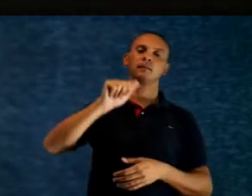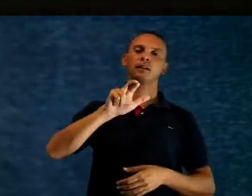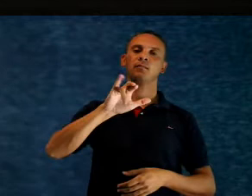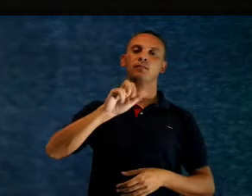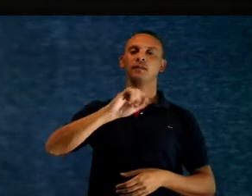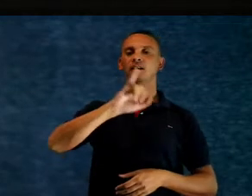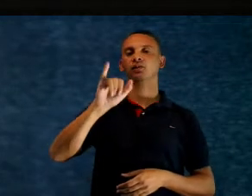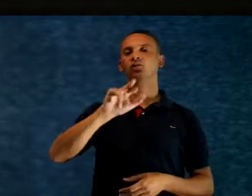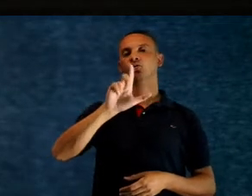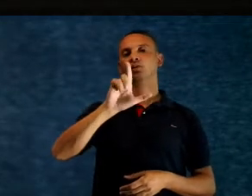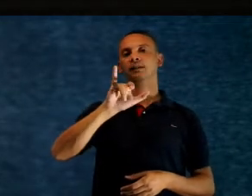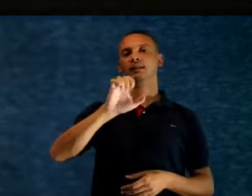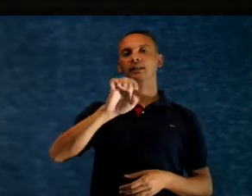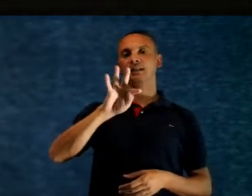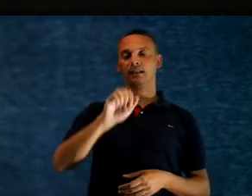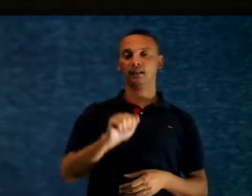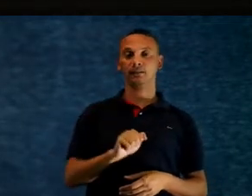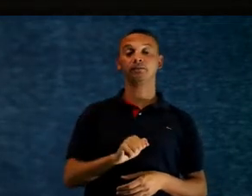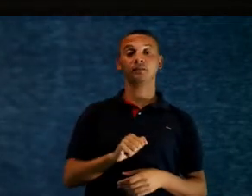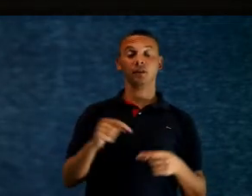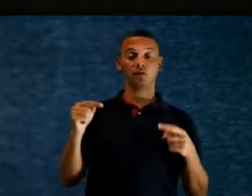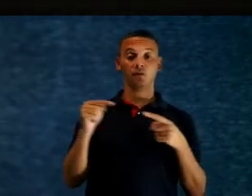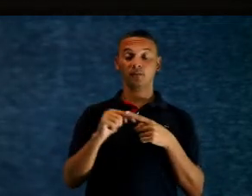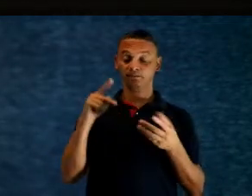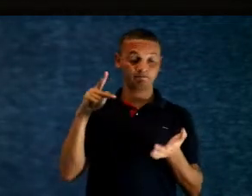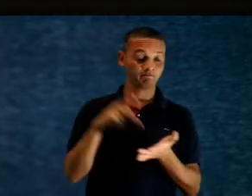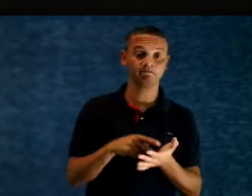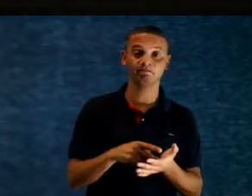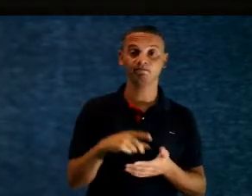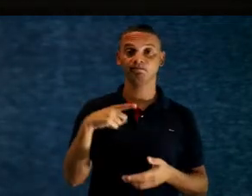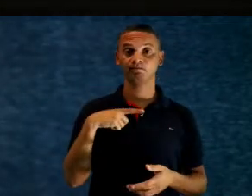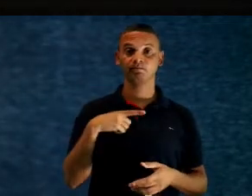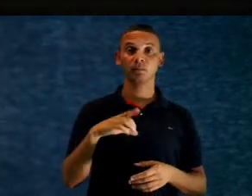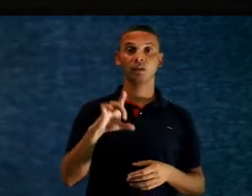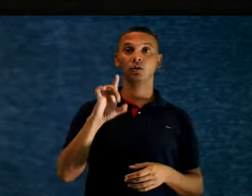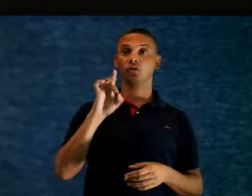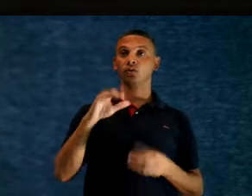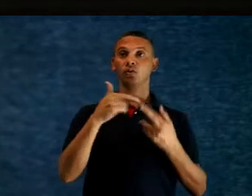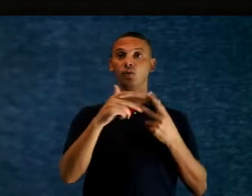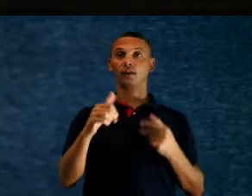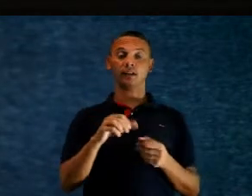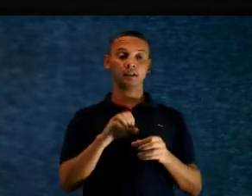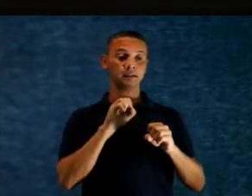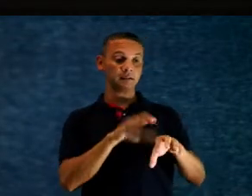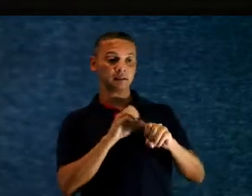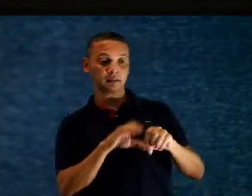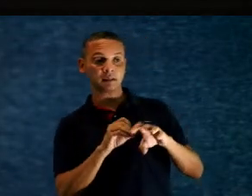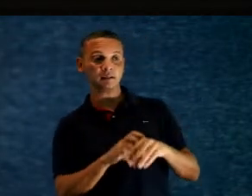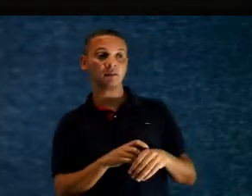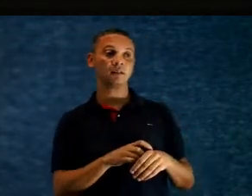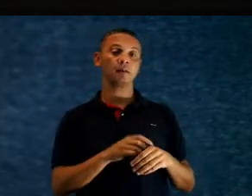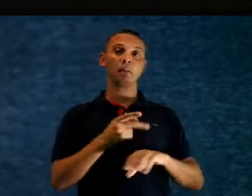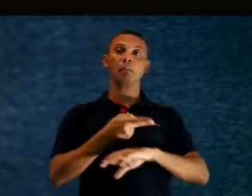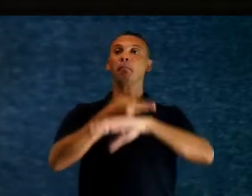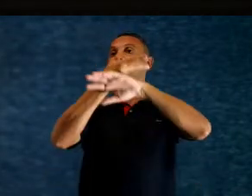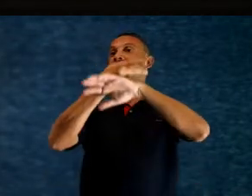né? Não, não. A verdadeira imortalidade é você continuar lembrado, né? Os judeus dizem isso de uma maneira muito bonita.